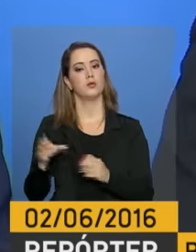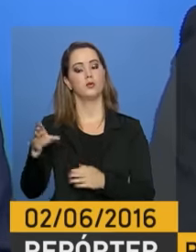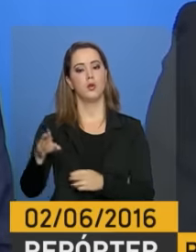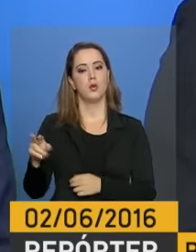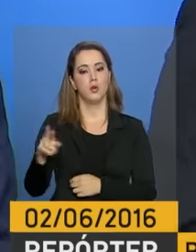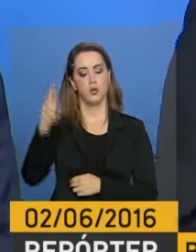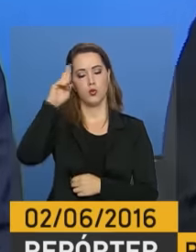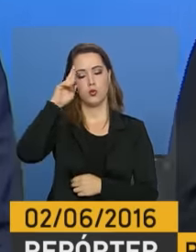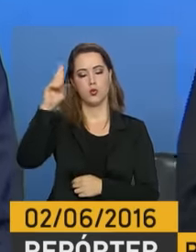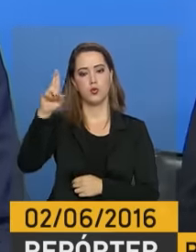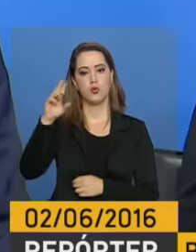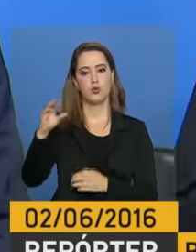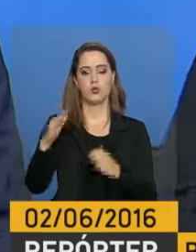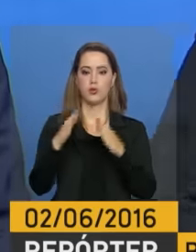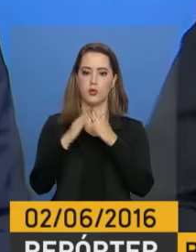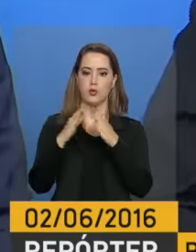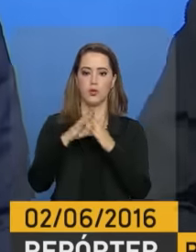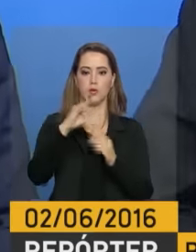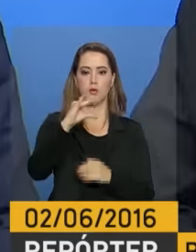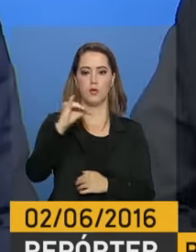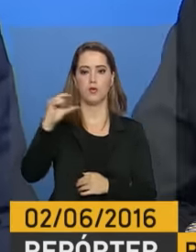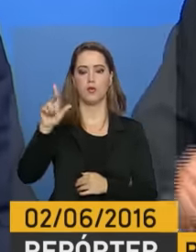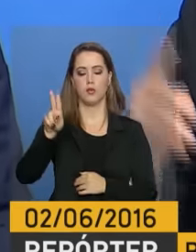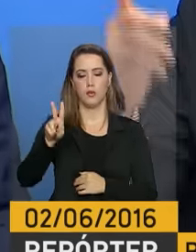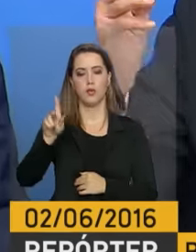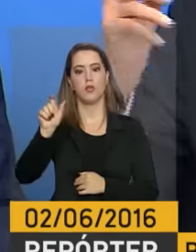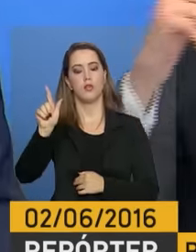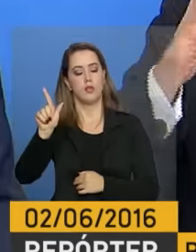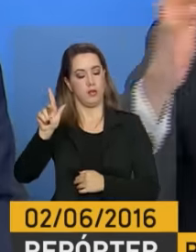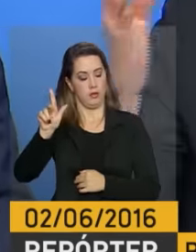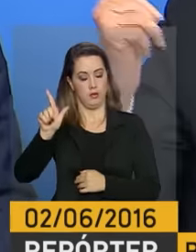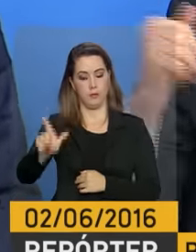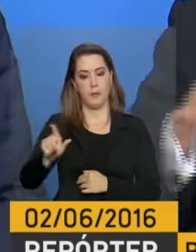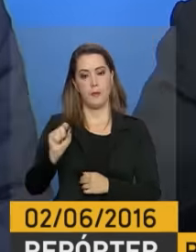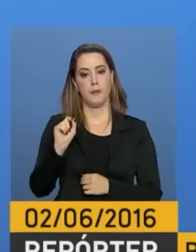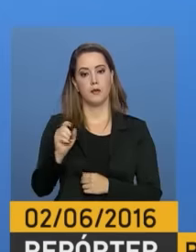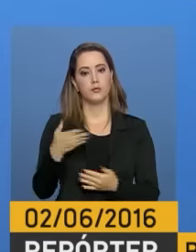República, ministro Higino, senhoras e senhores,